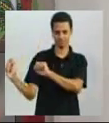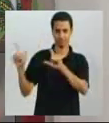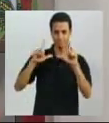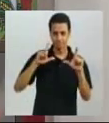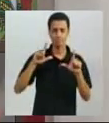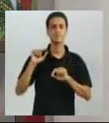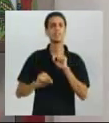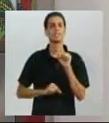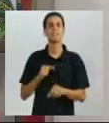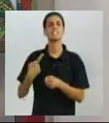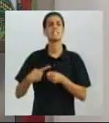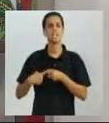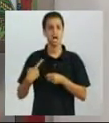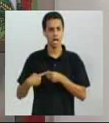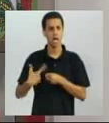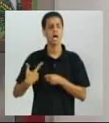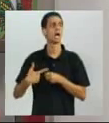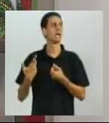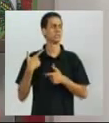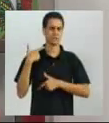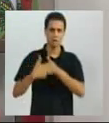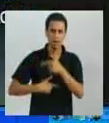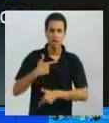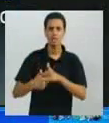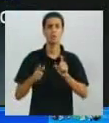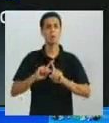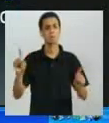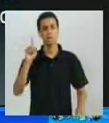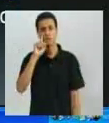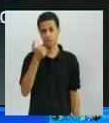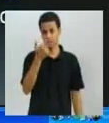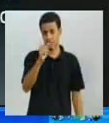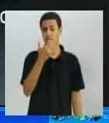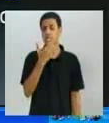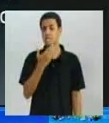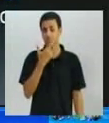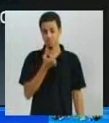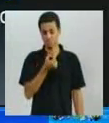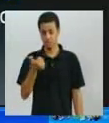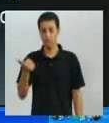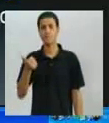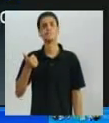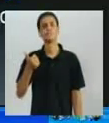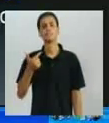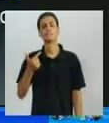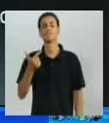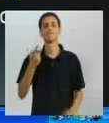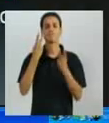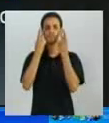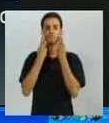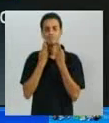É, cidade trabalhadora e uma cidade que no dia 17 de dezembro de 2012 foi envergonhada, esta cidade